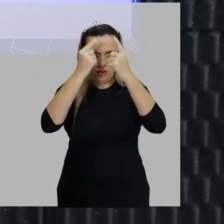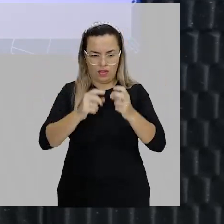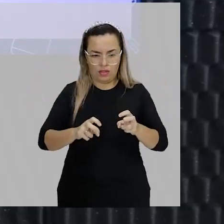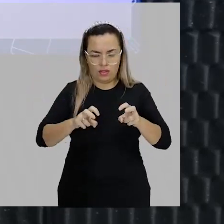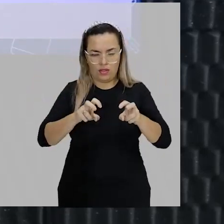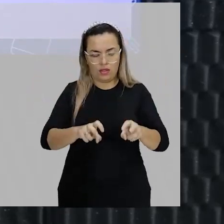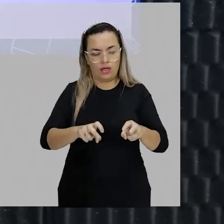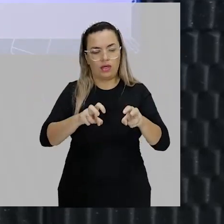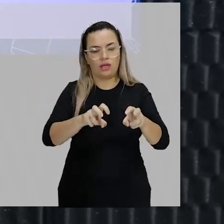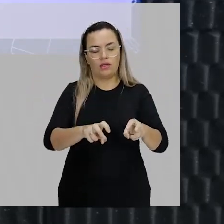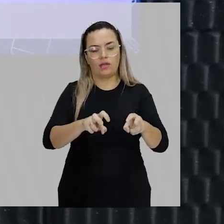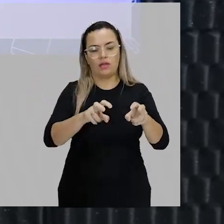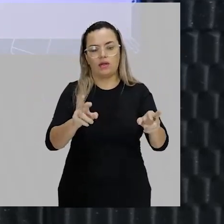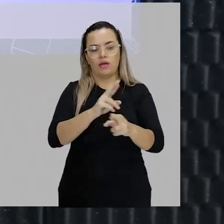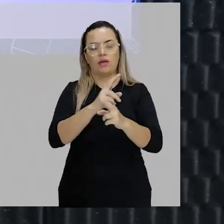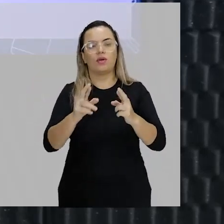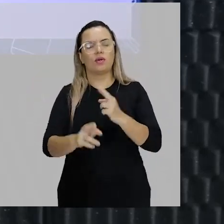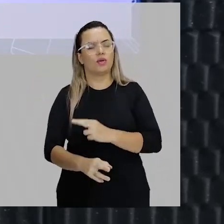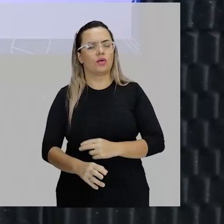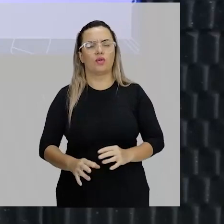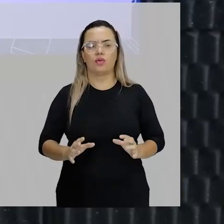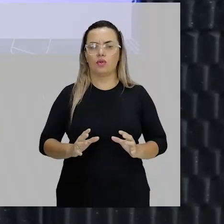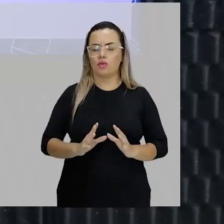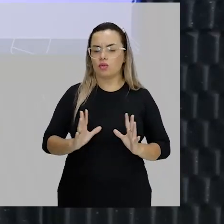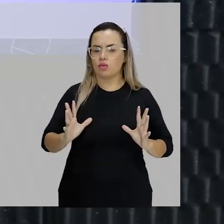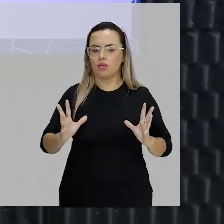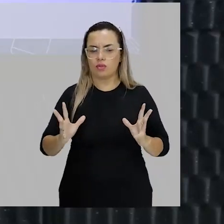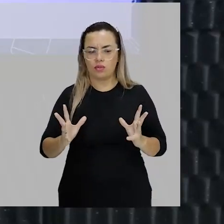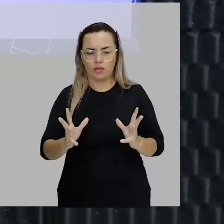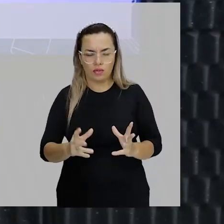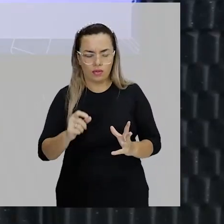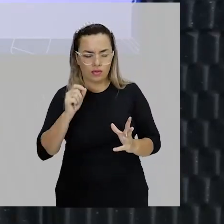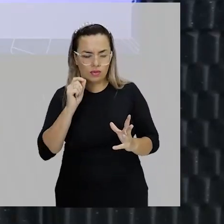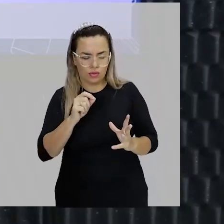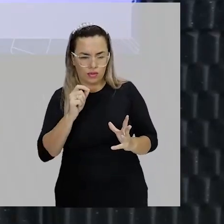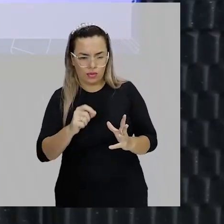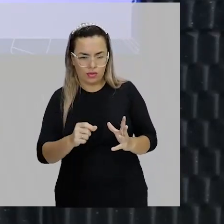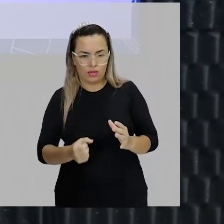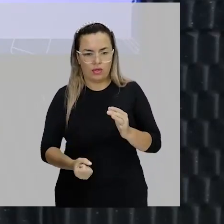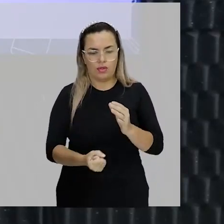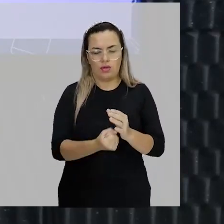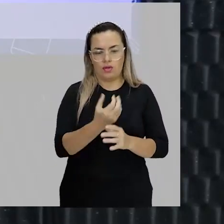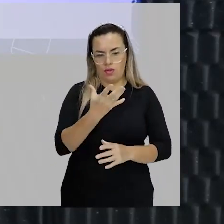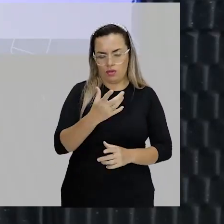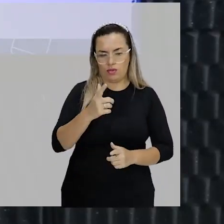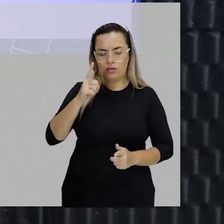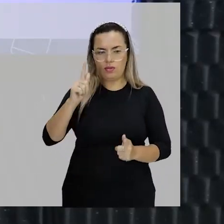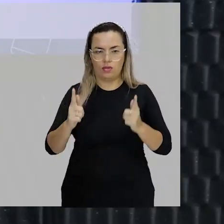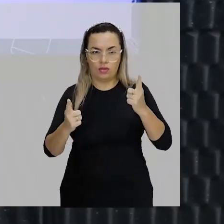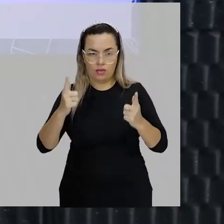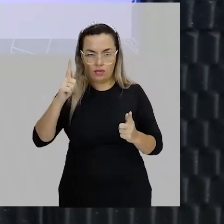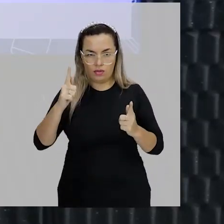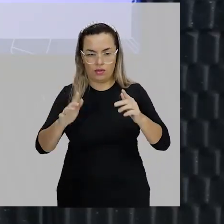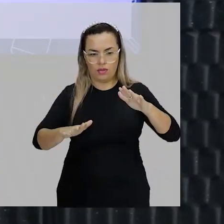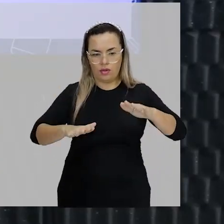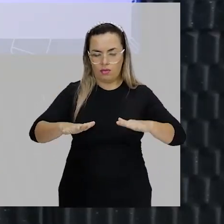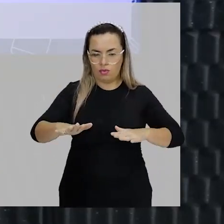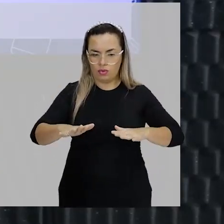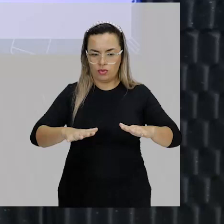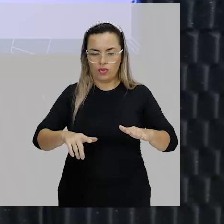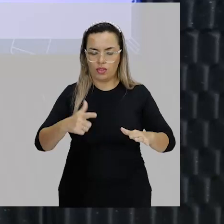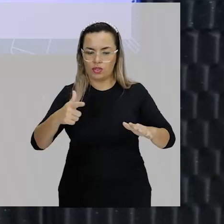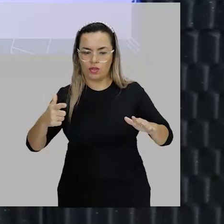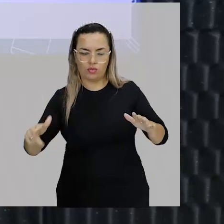há pouco quando eu falei da origem. Tudo que aparece como um gesto, acaba que aparecendo como um gesto motor